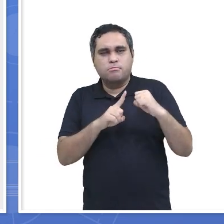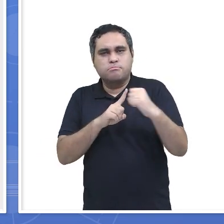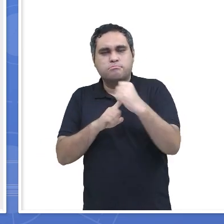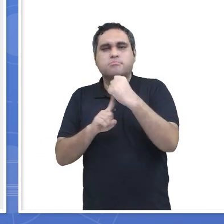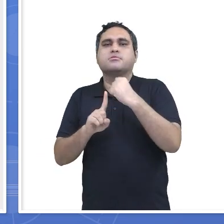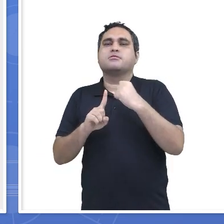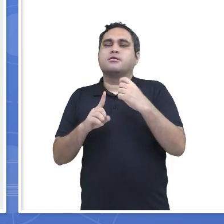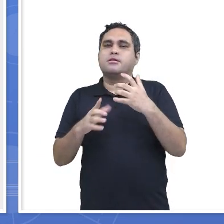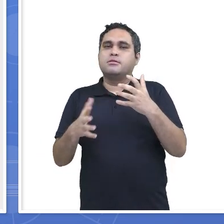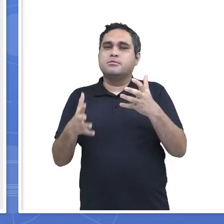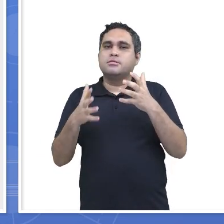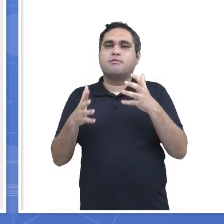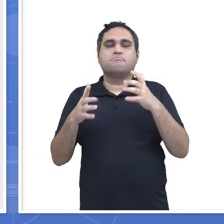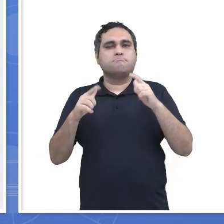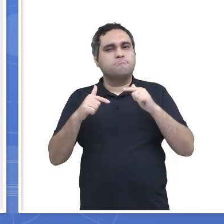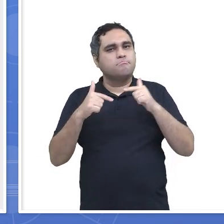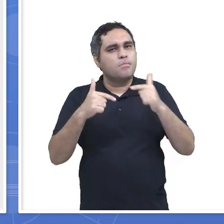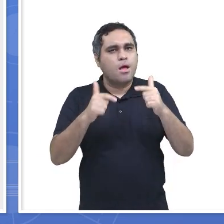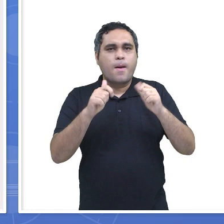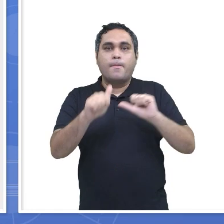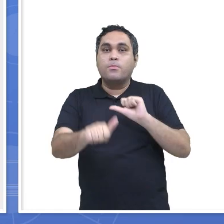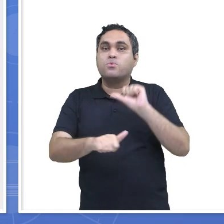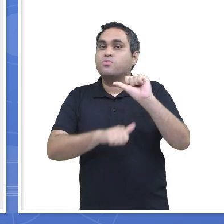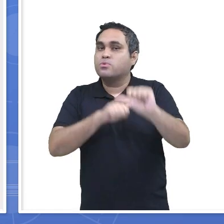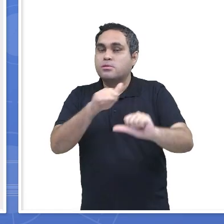atuais, eles